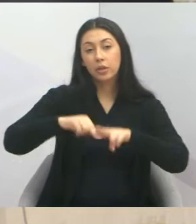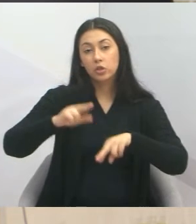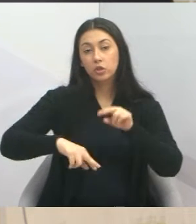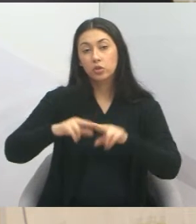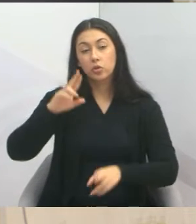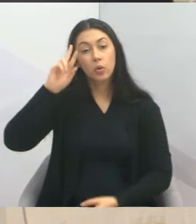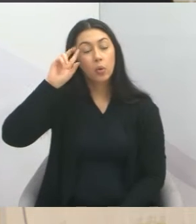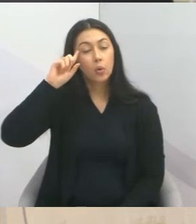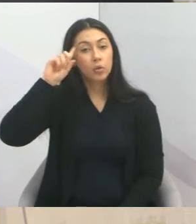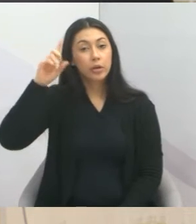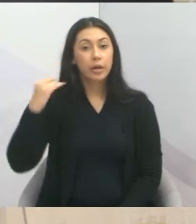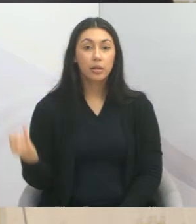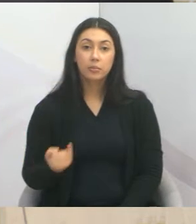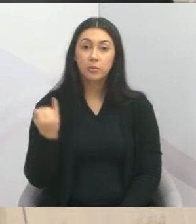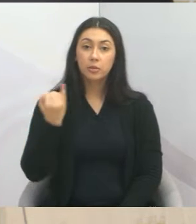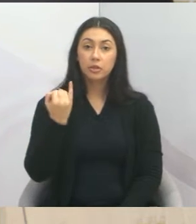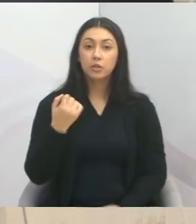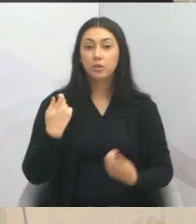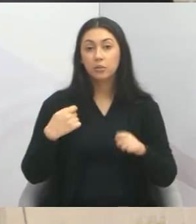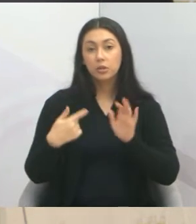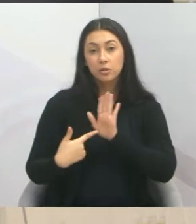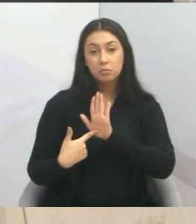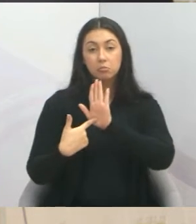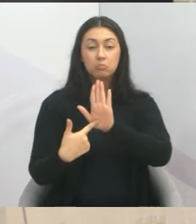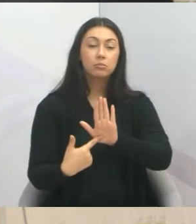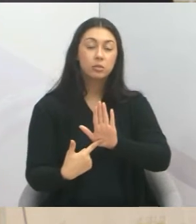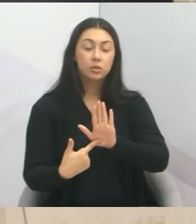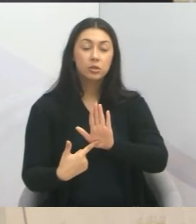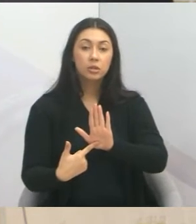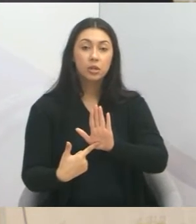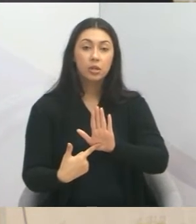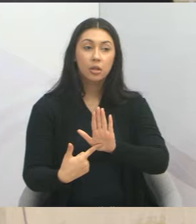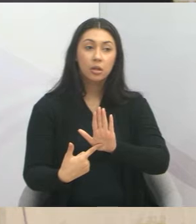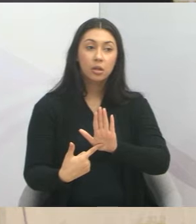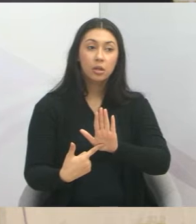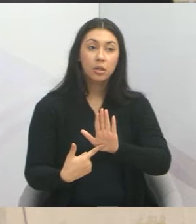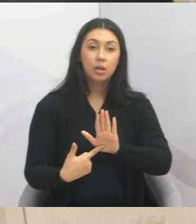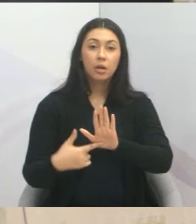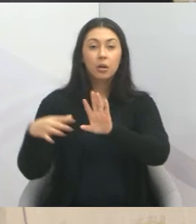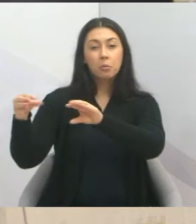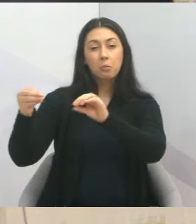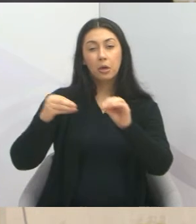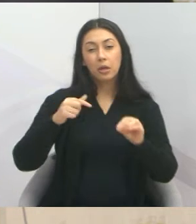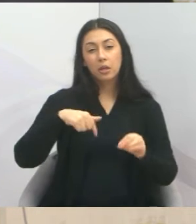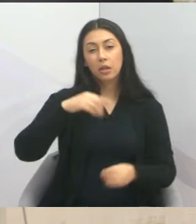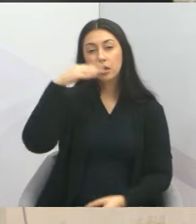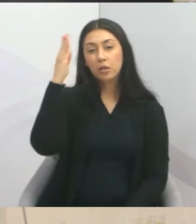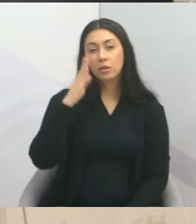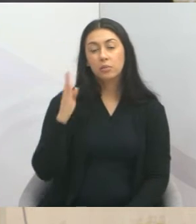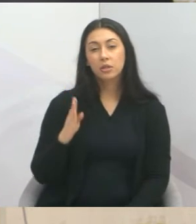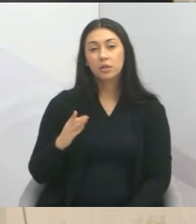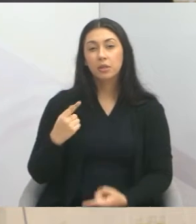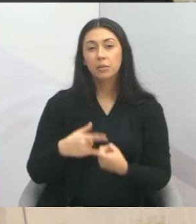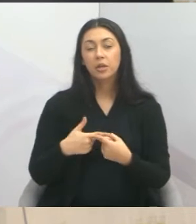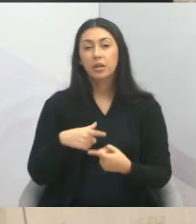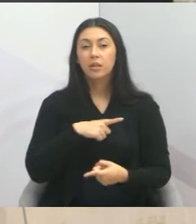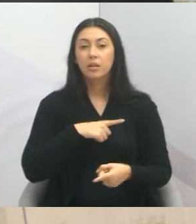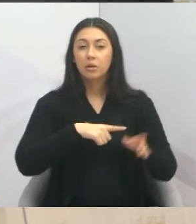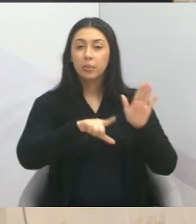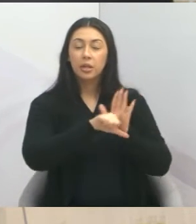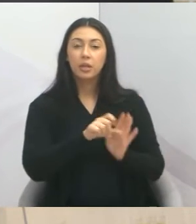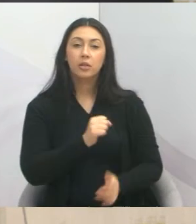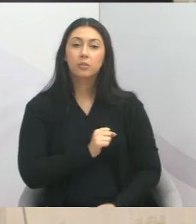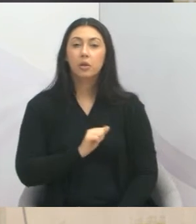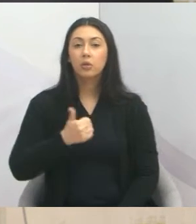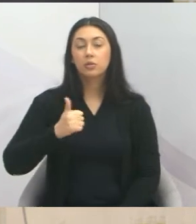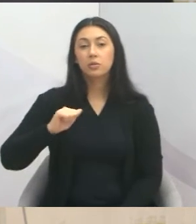dessa data cabe registrada o dia da imigração japonesa foi isso oficialmente no Brasil através da Lei